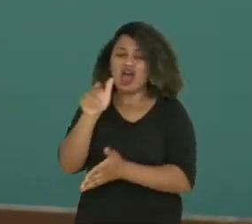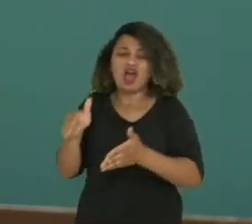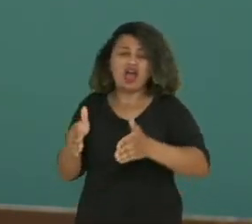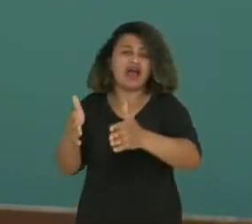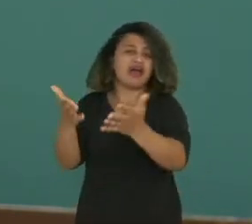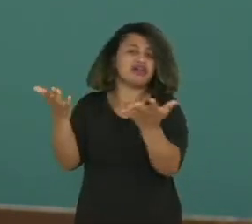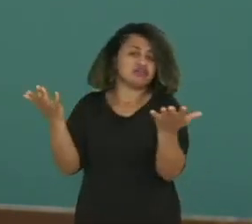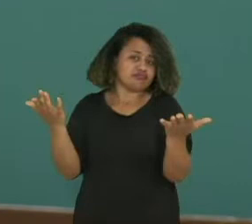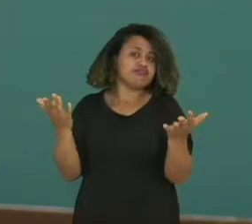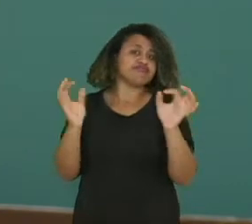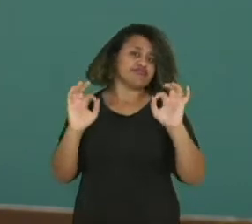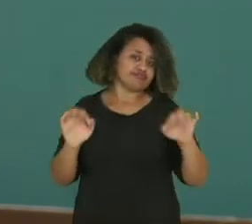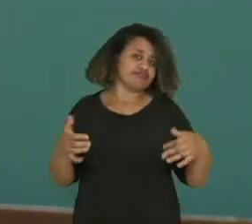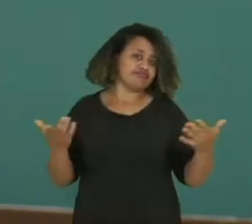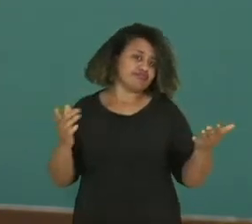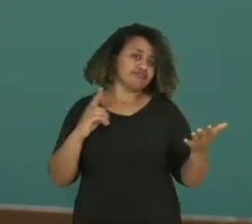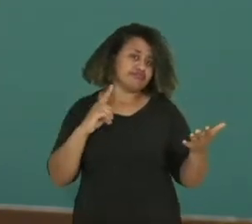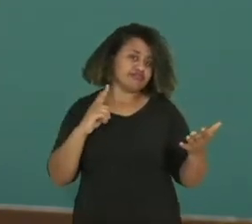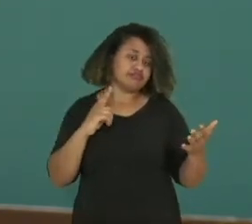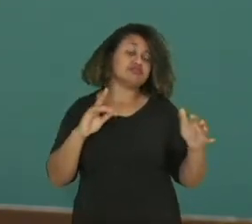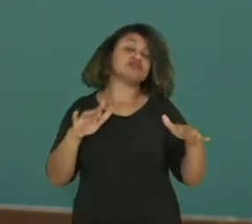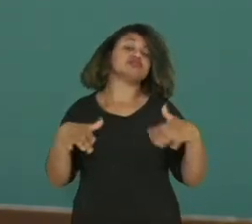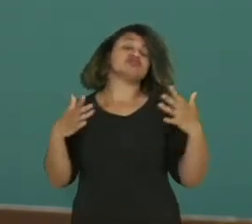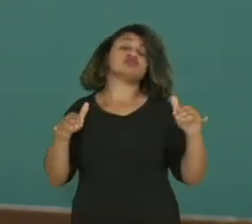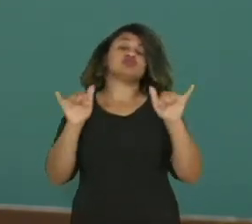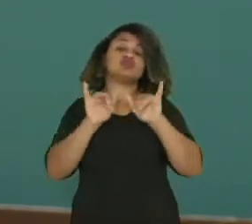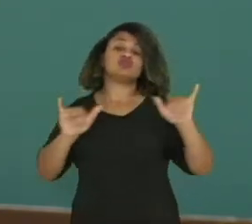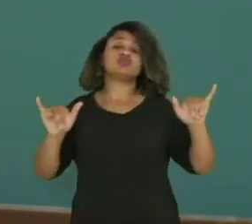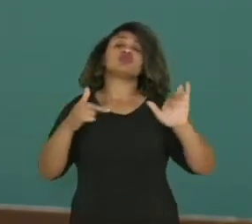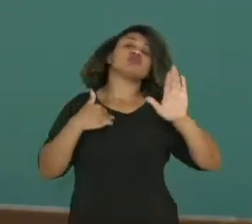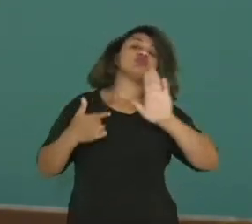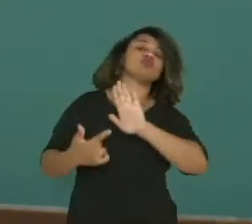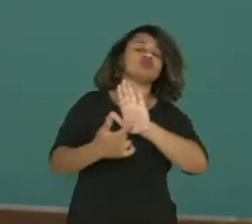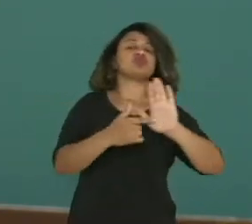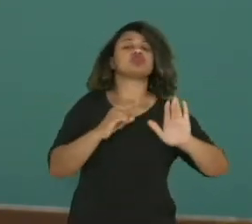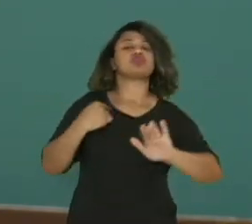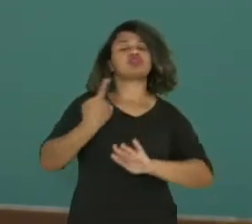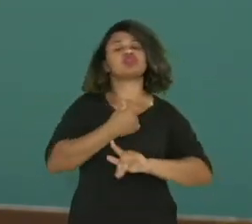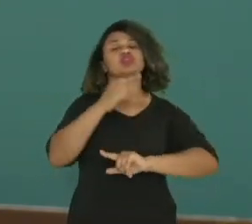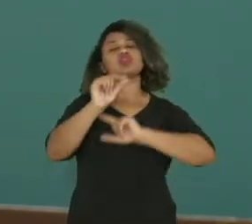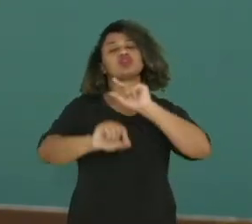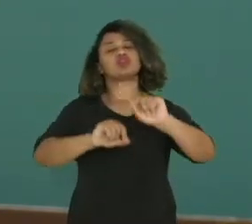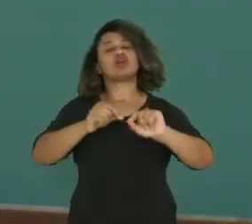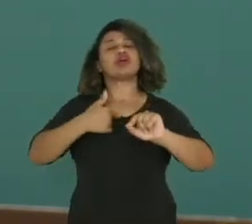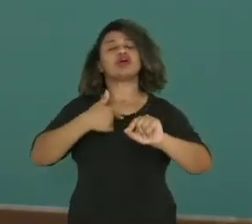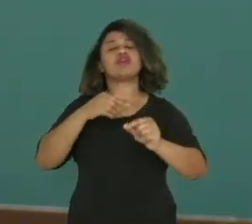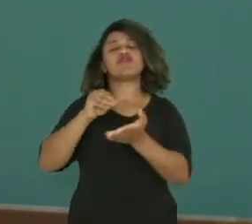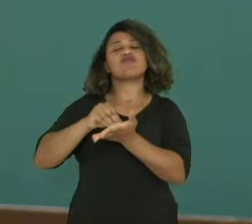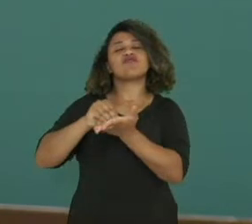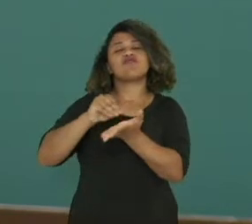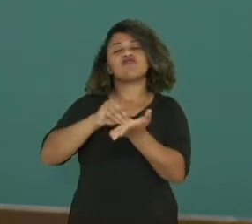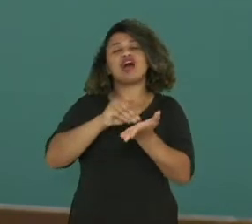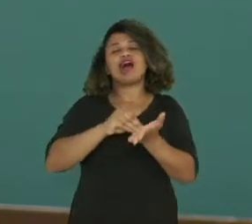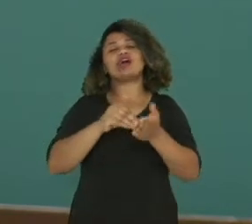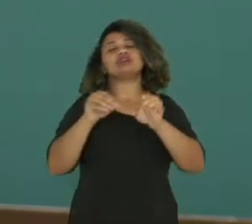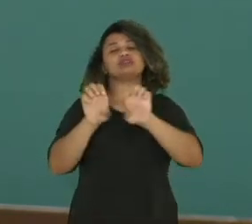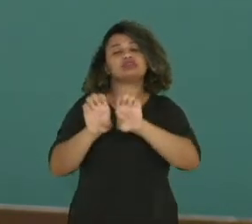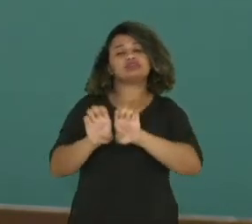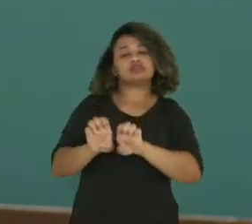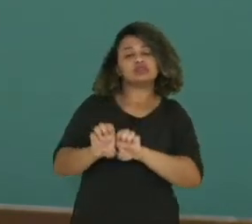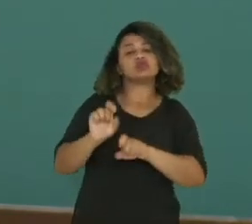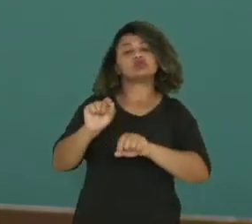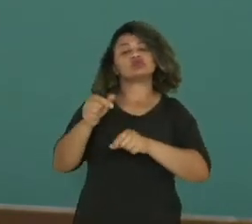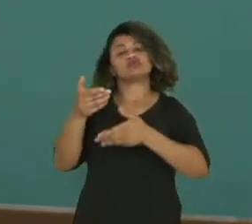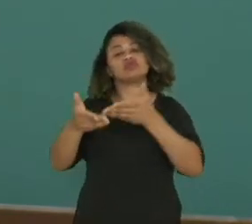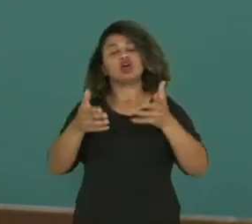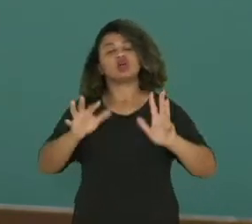por exemplo, né? Então, a notícia traz para nós essa ideia, né, da falta ainda de estrutura para atender